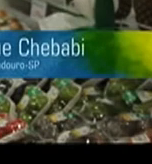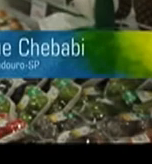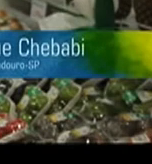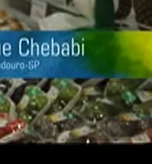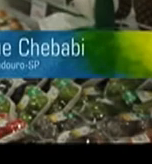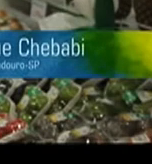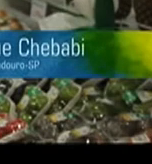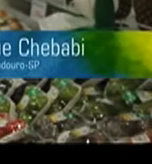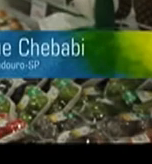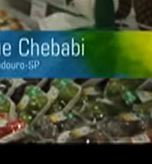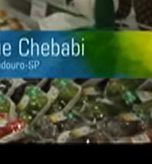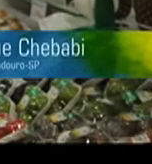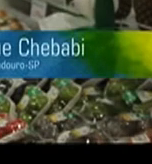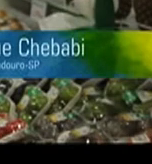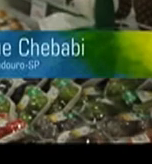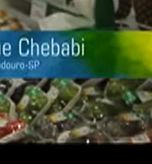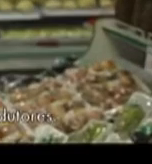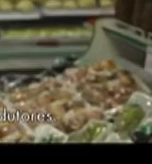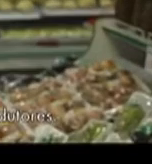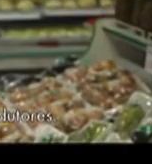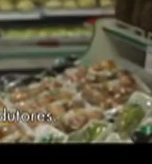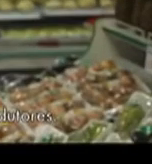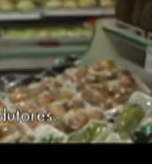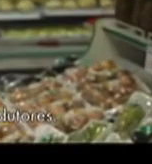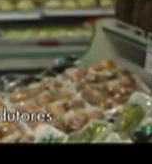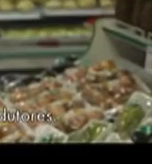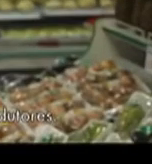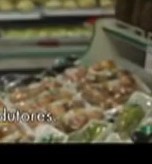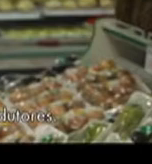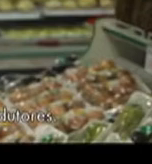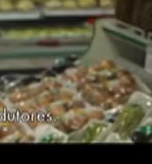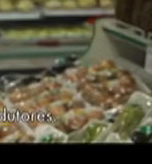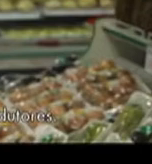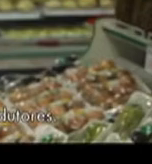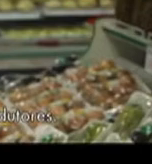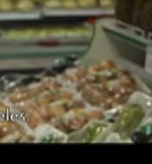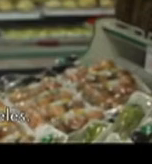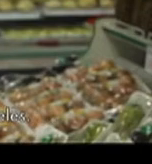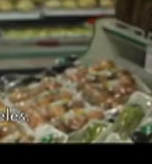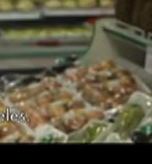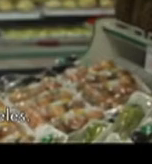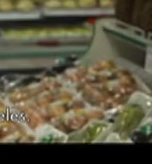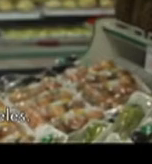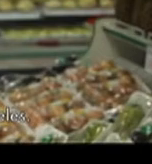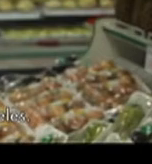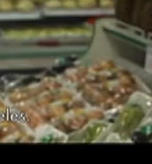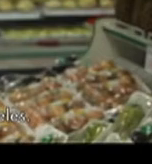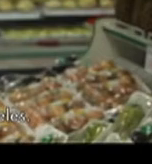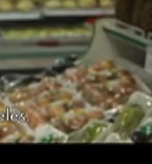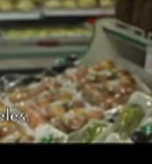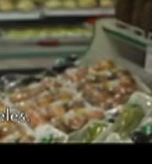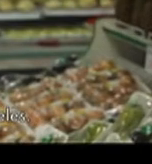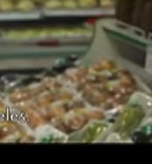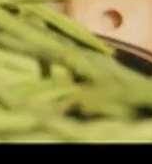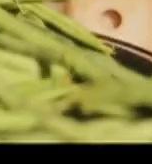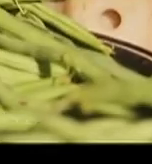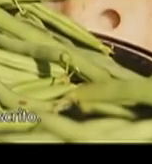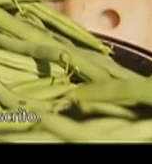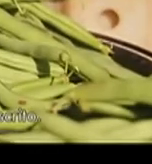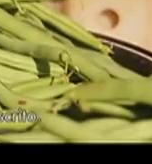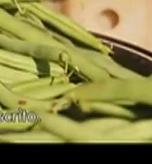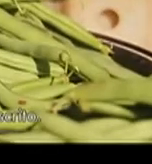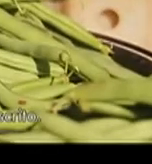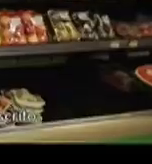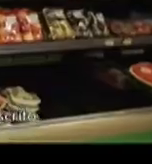quando entrou o PAA, tinha uma renda garantida para dar para os produtores. Foi quando nós conseguimos fazer a união deles.